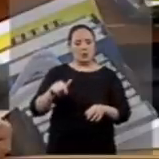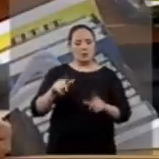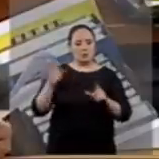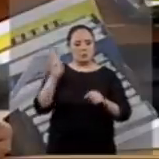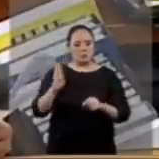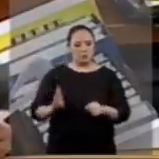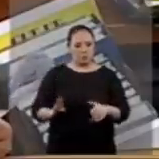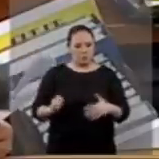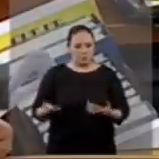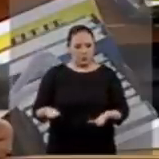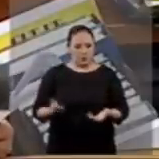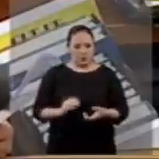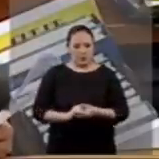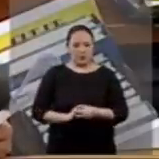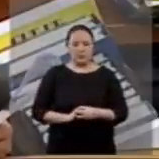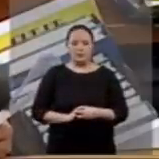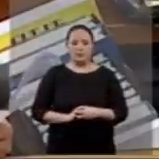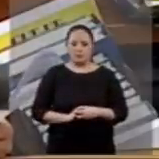nacional.